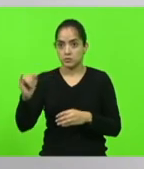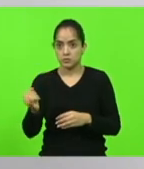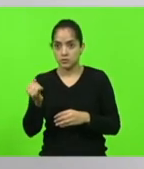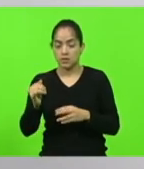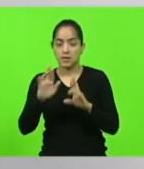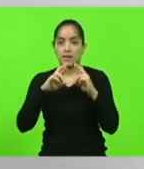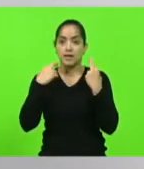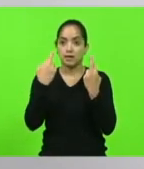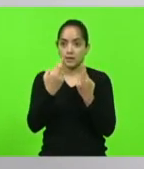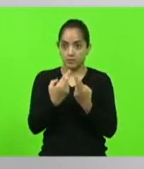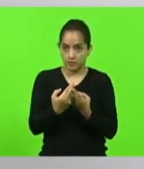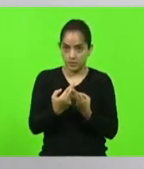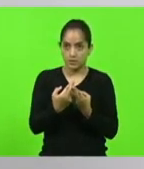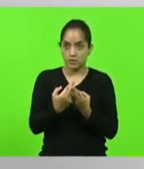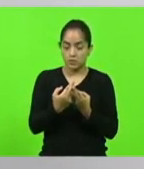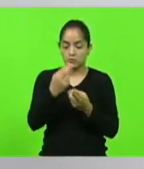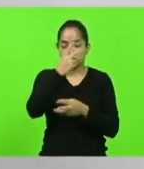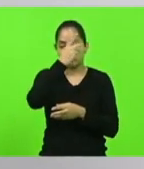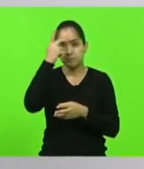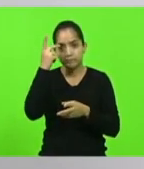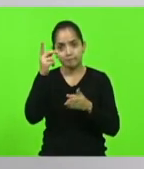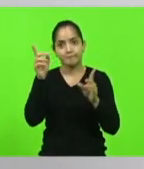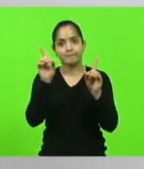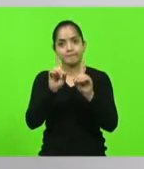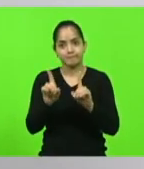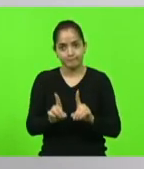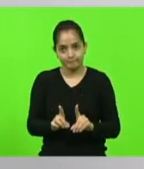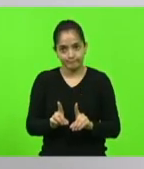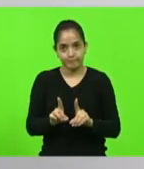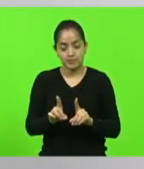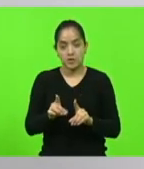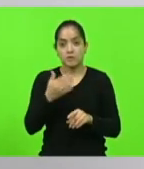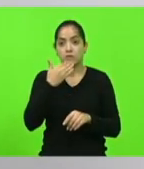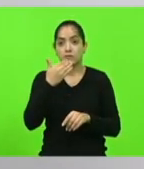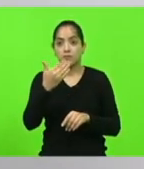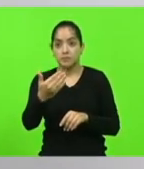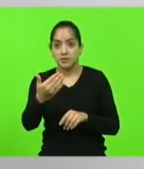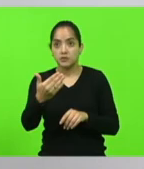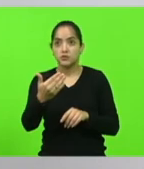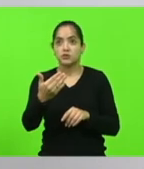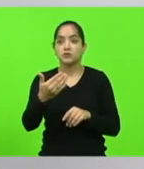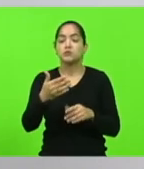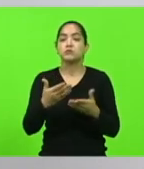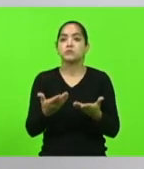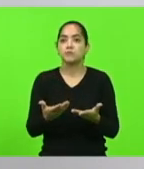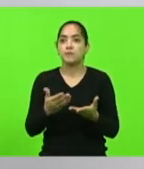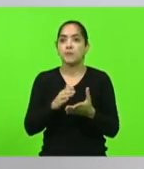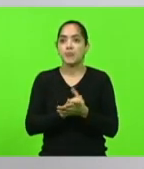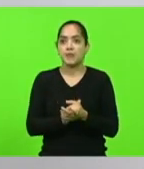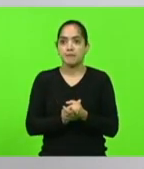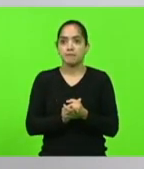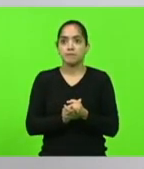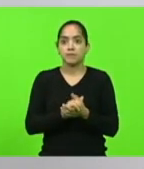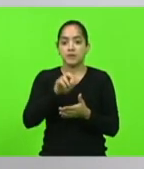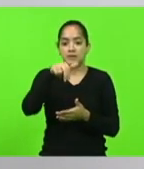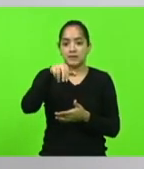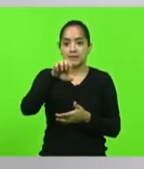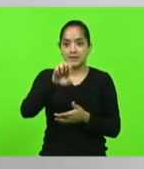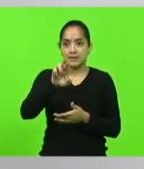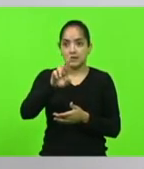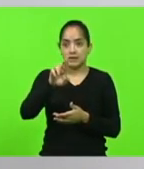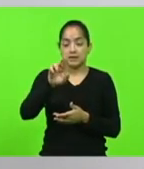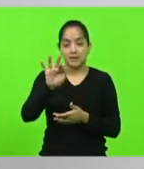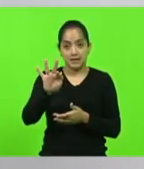reunião da comissão de pessoas com deficiência foi pedido a diligência para a sociedade de nefrologia de Santa